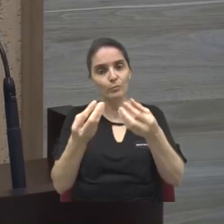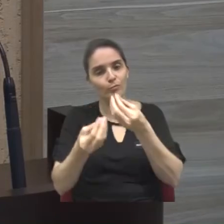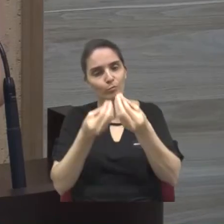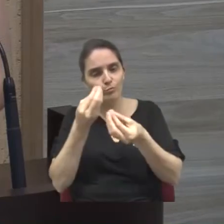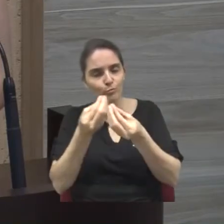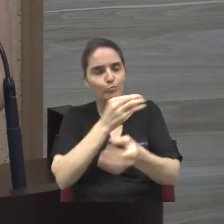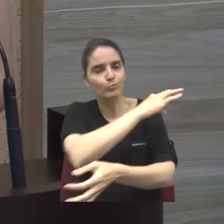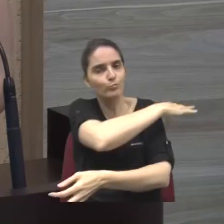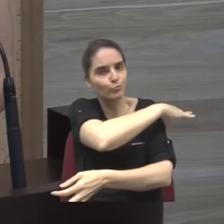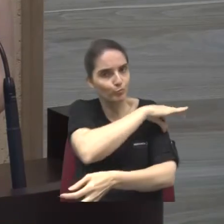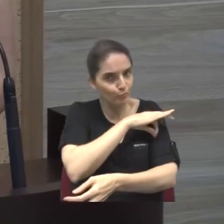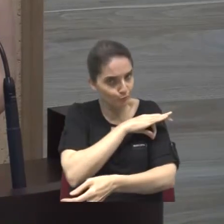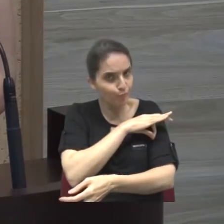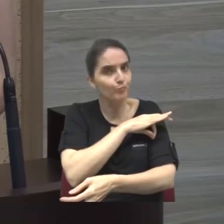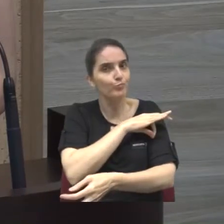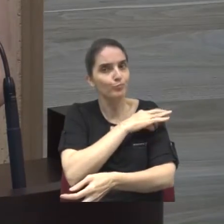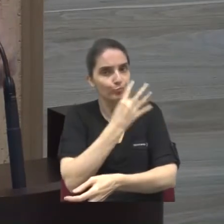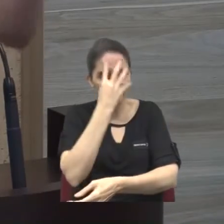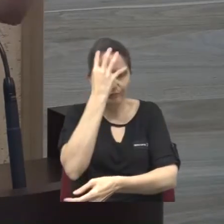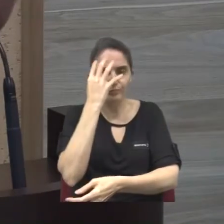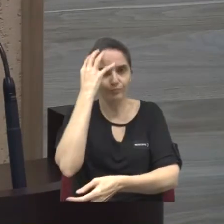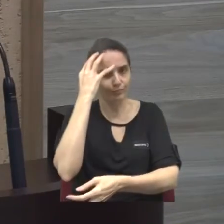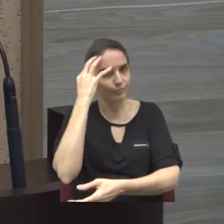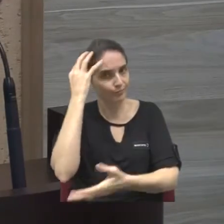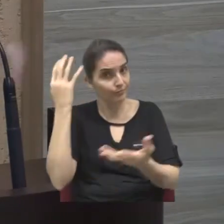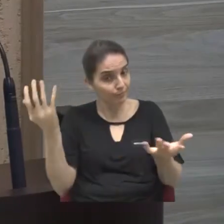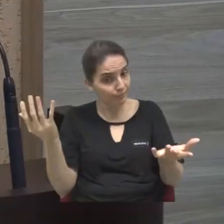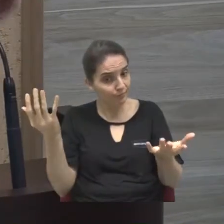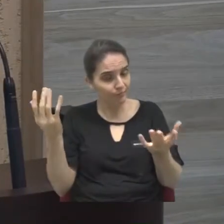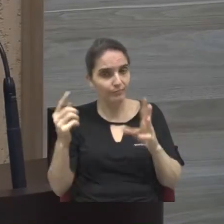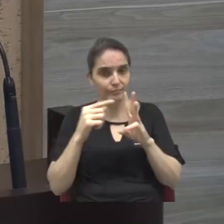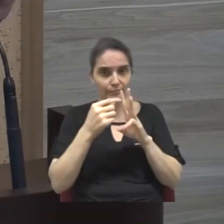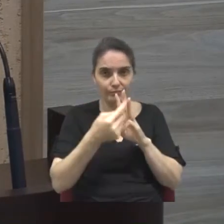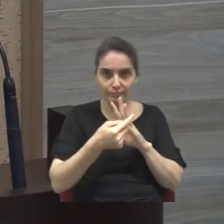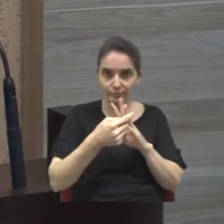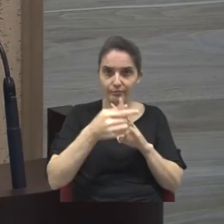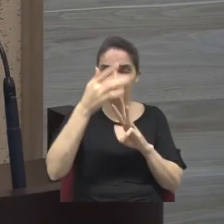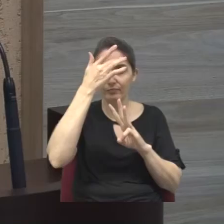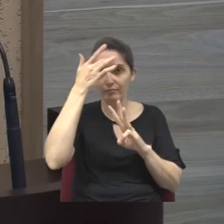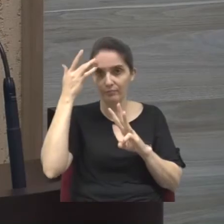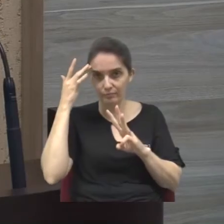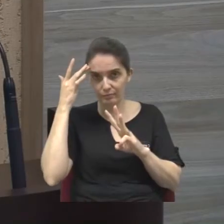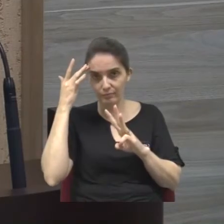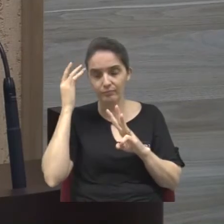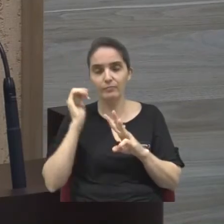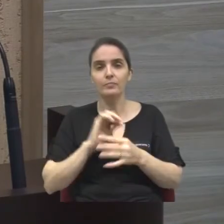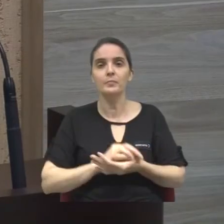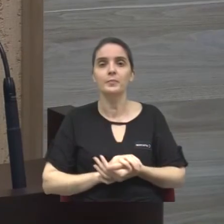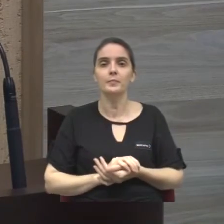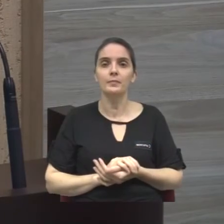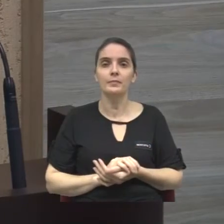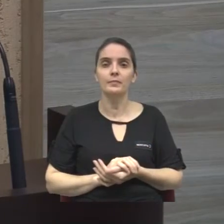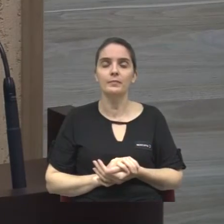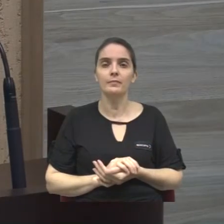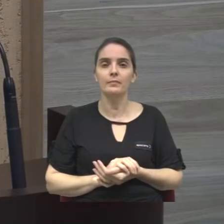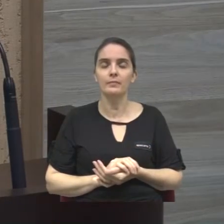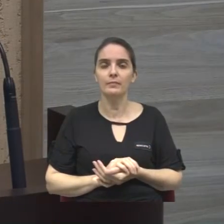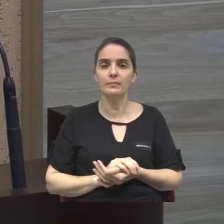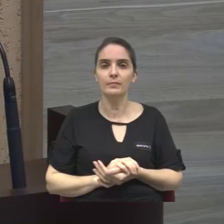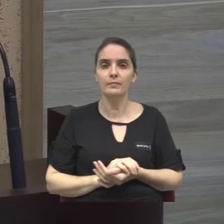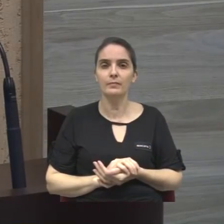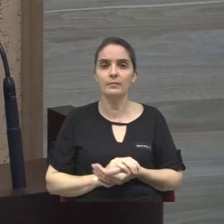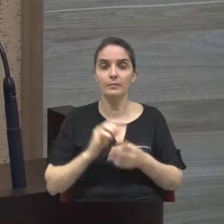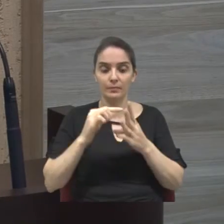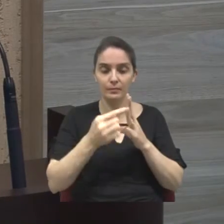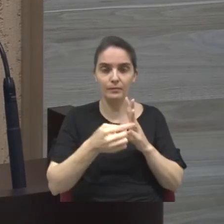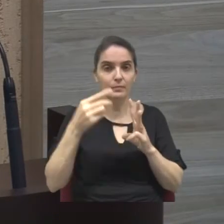do prefeito Mário Botion. As 3 pessoas que são chamadas hoje à corregedoria desta casa